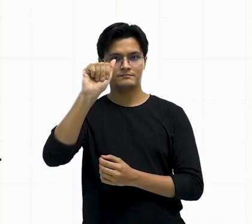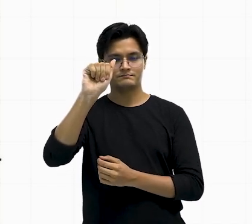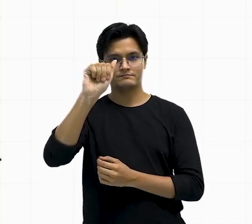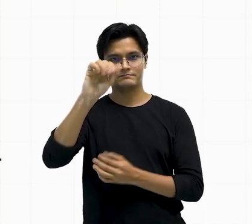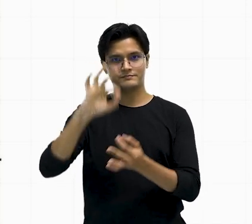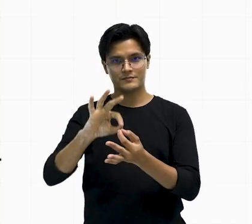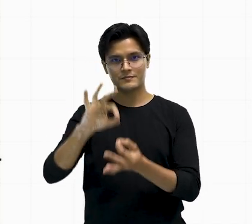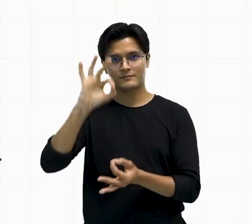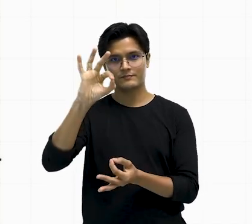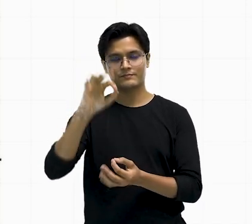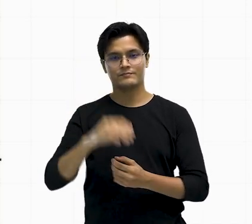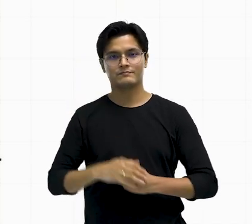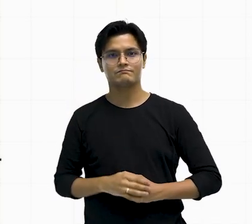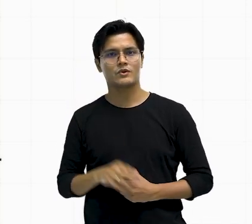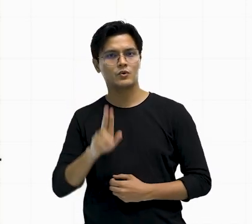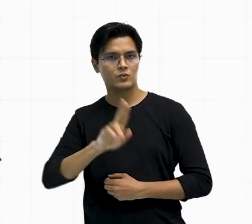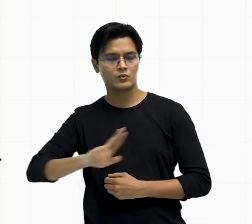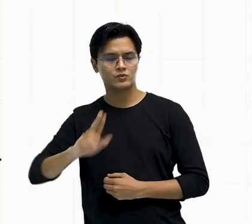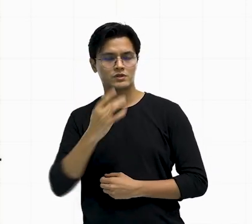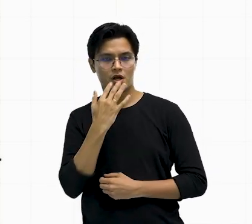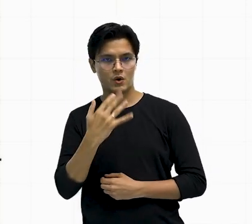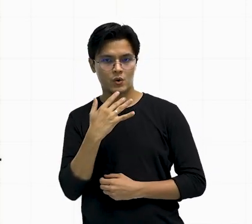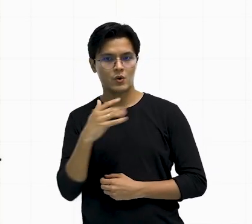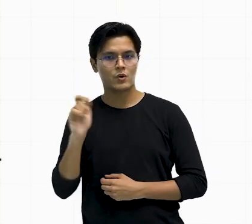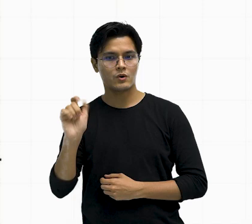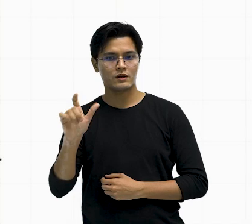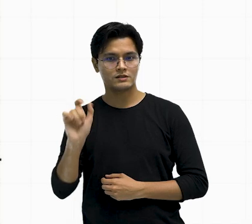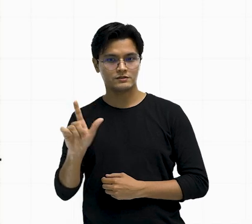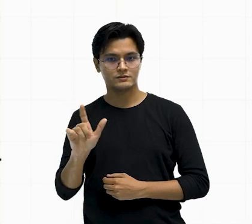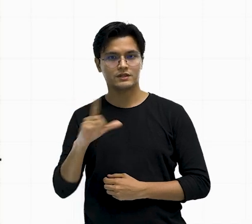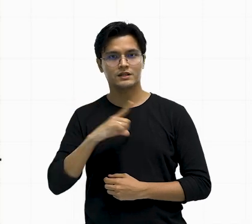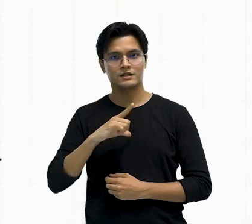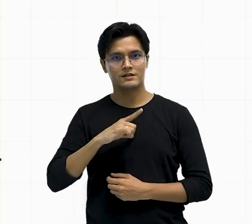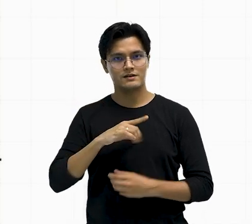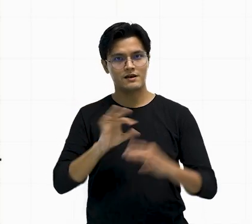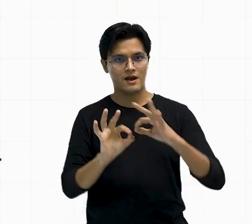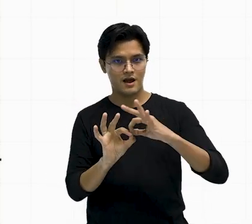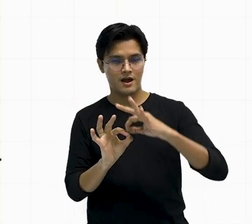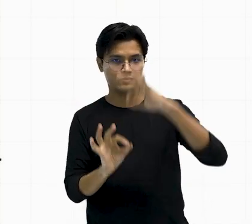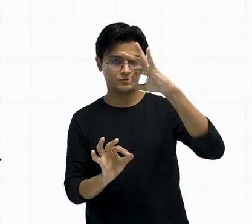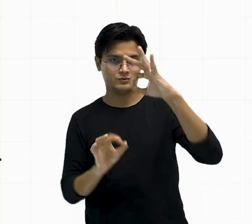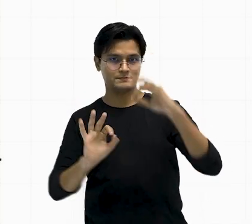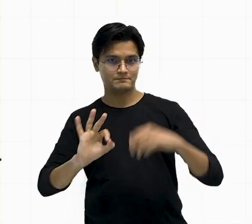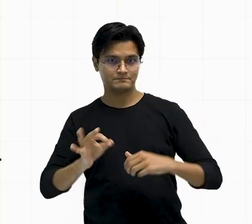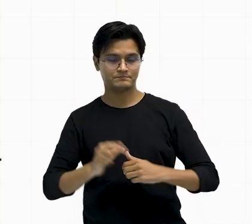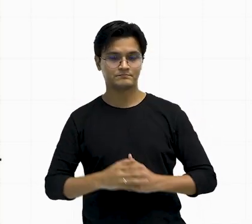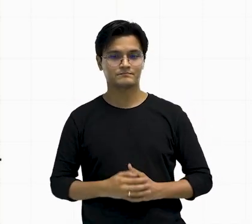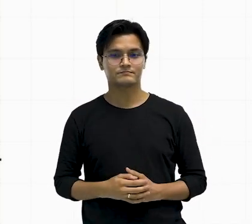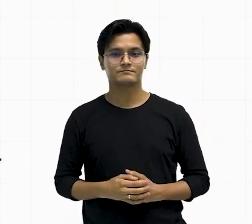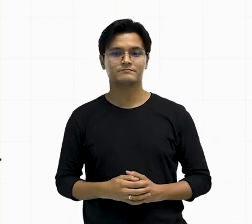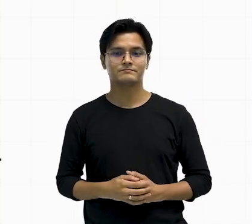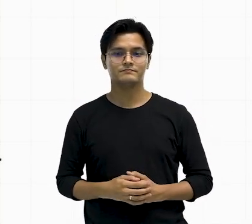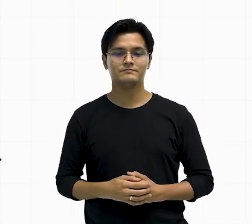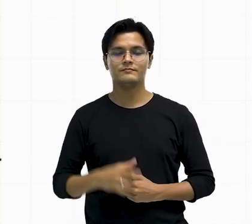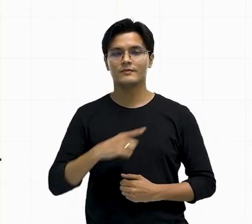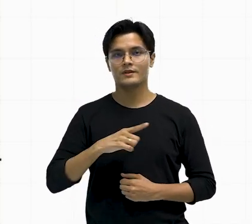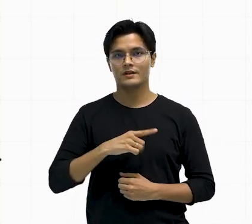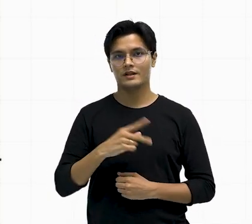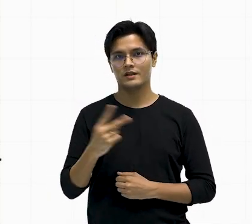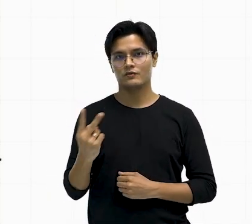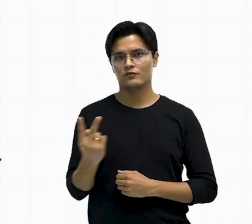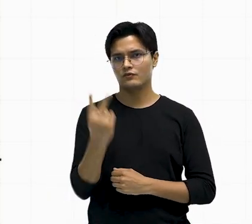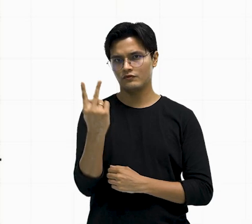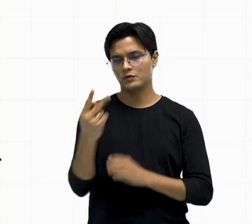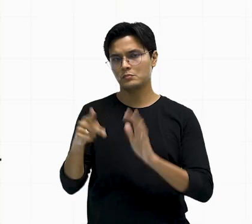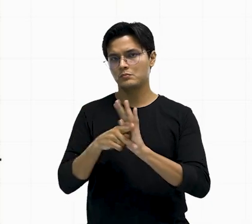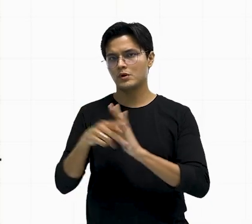para ficar melhor, né? Nós temos, então, aqui a nossa altura, beleza? Esse valor de